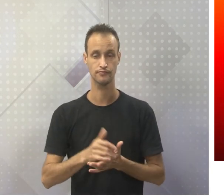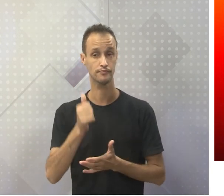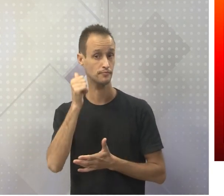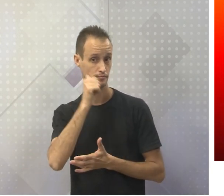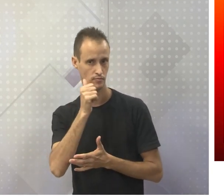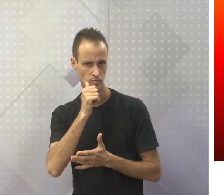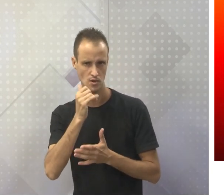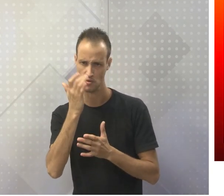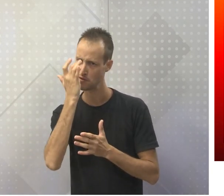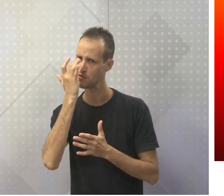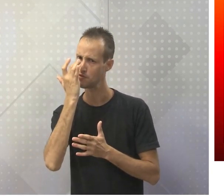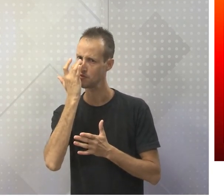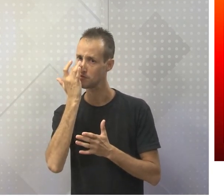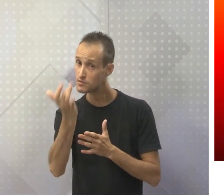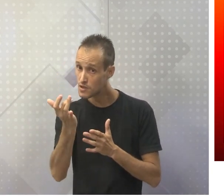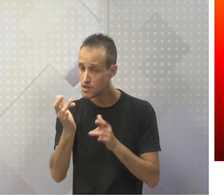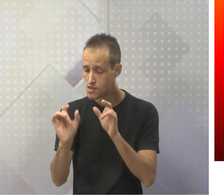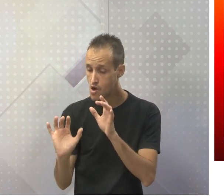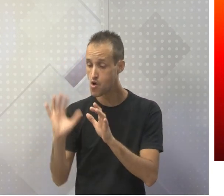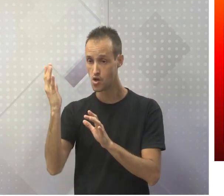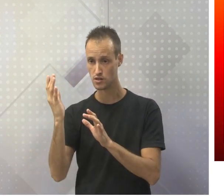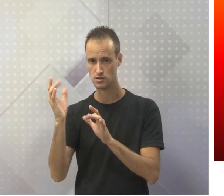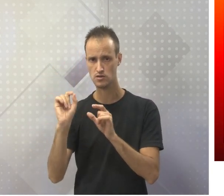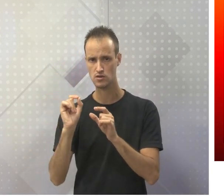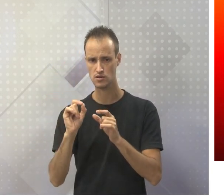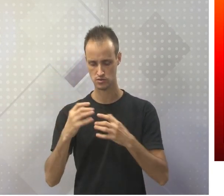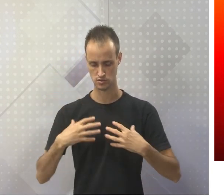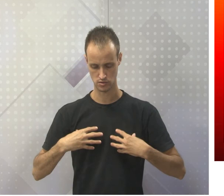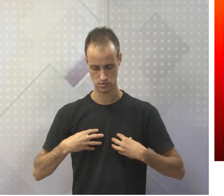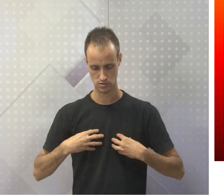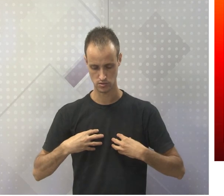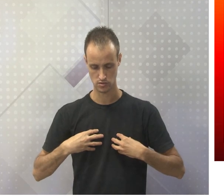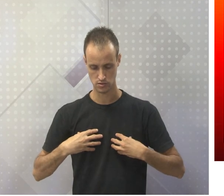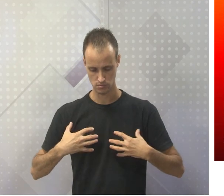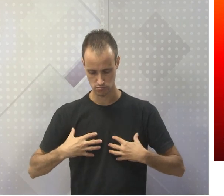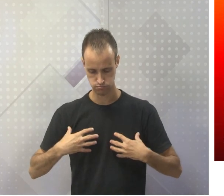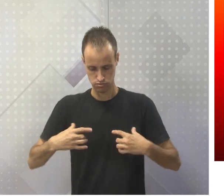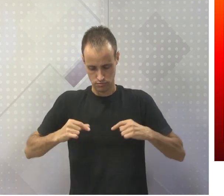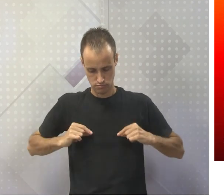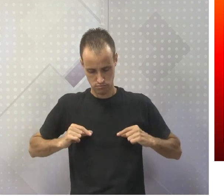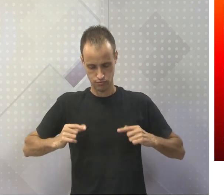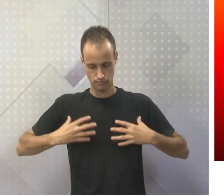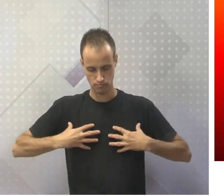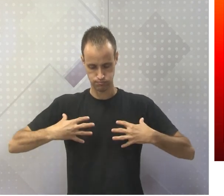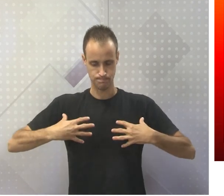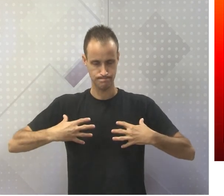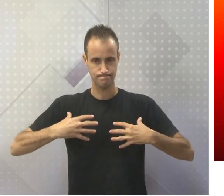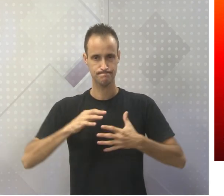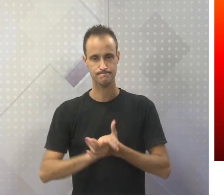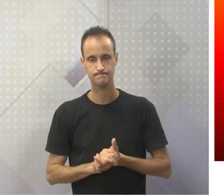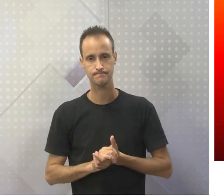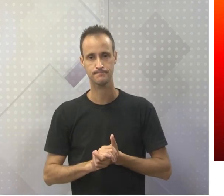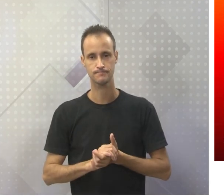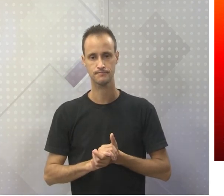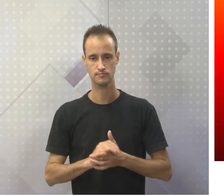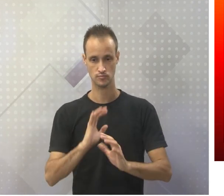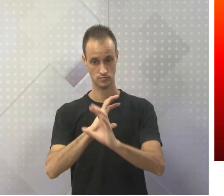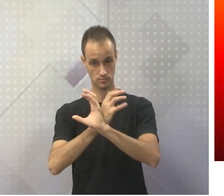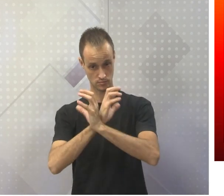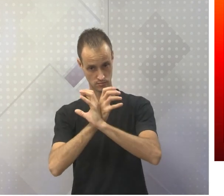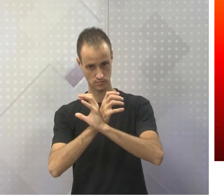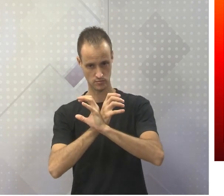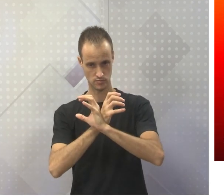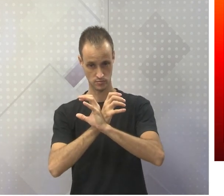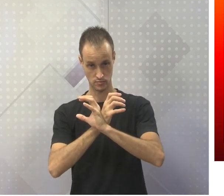A menina desenvolve mais cedo. Aparecimento de brotos mamários, uma pitombinha, aparece aqui. Cresce o esqueleto,